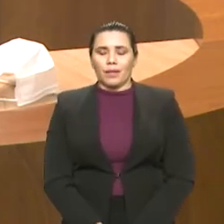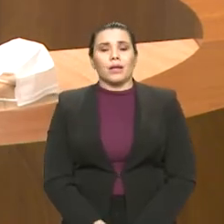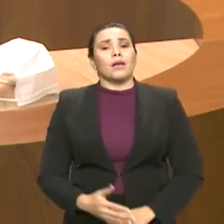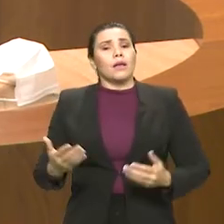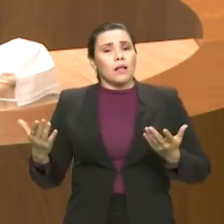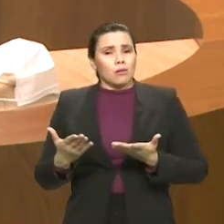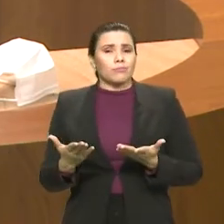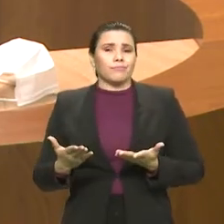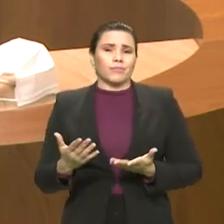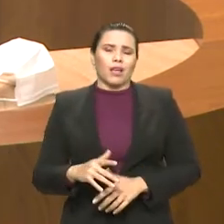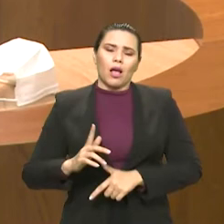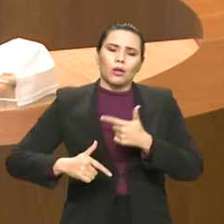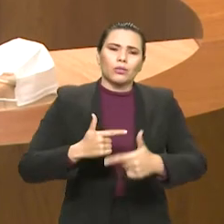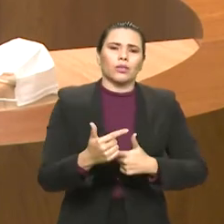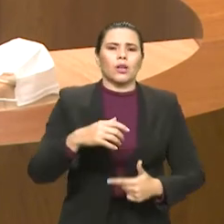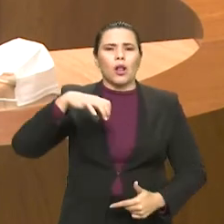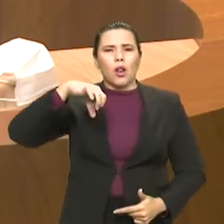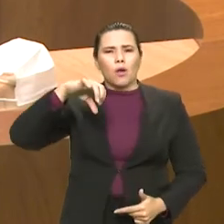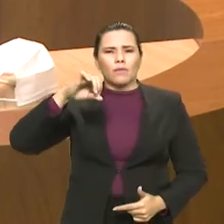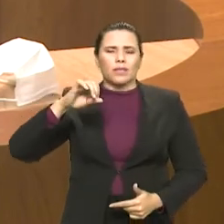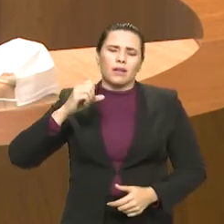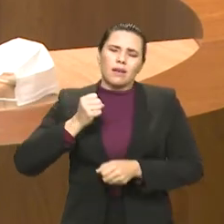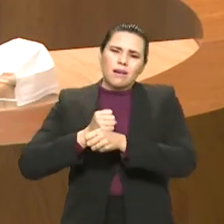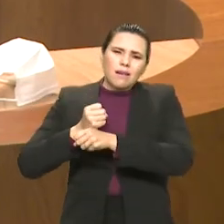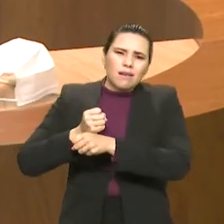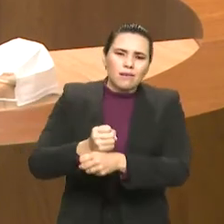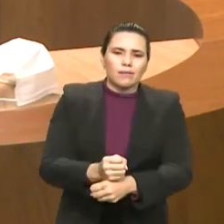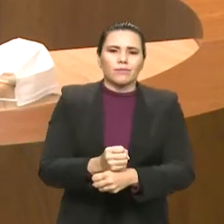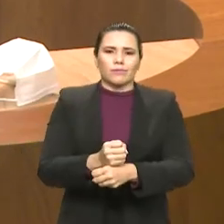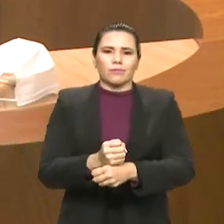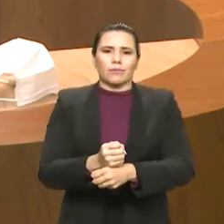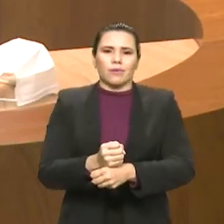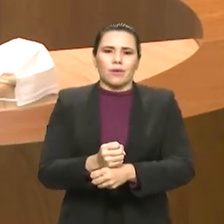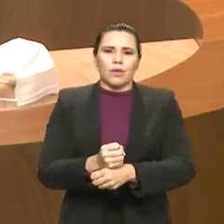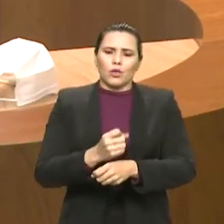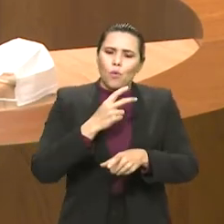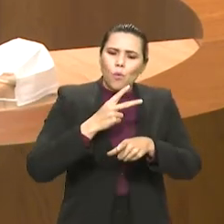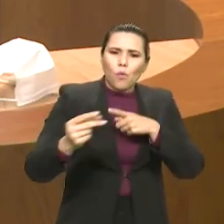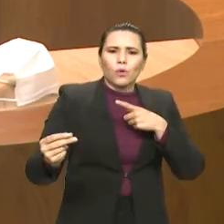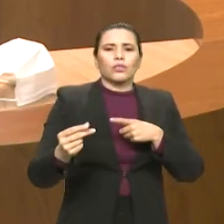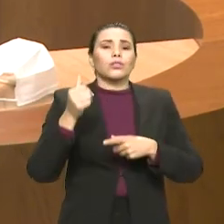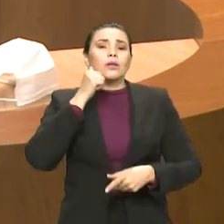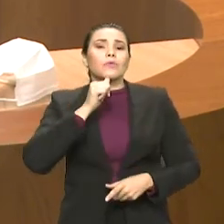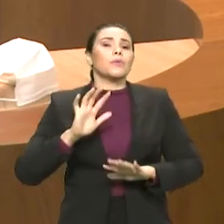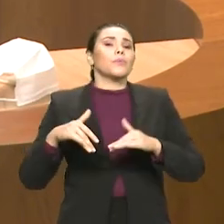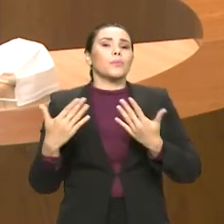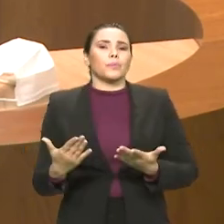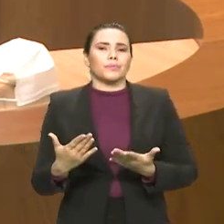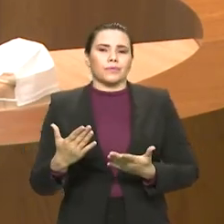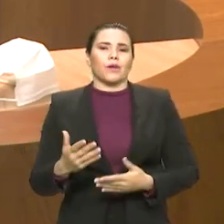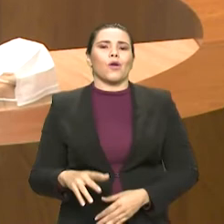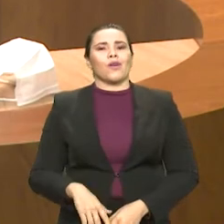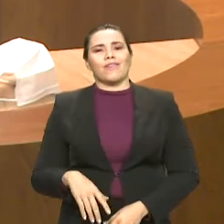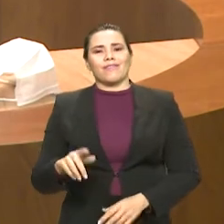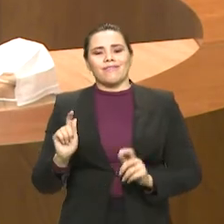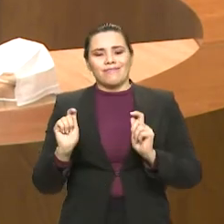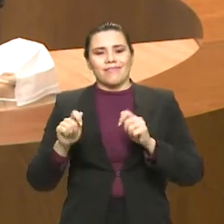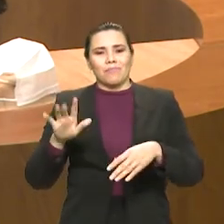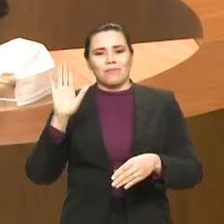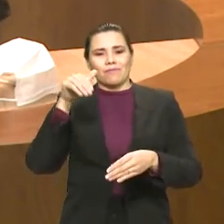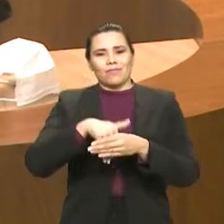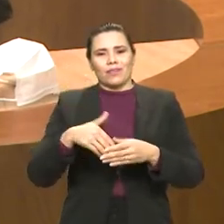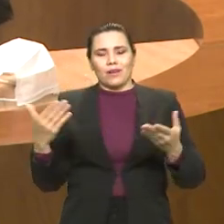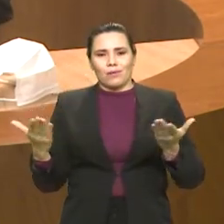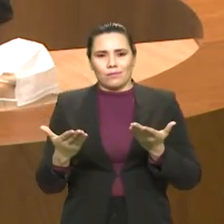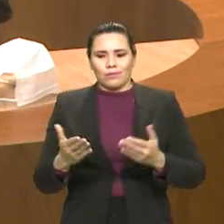Brasil. Por isso, nós sempre estamos aqui falando sobre isso, conclamando as mulheres para ocuparmos os